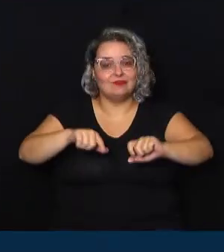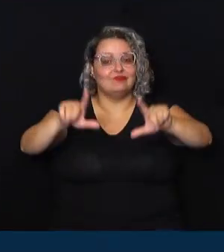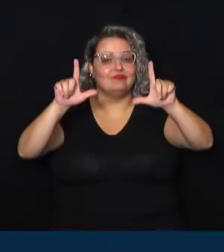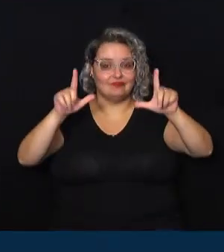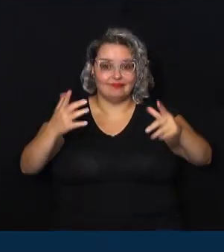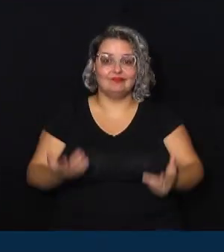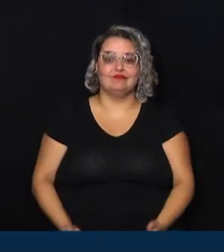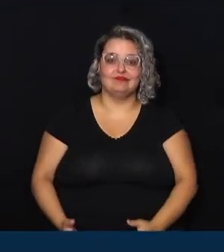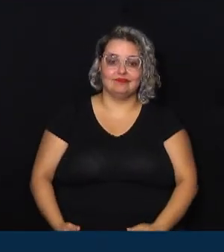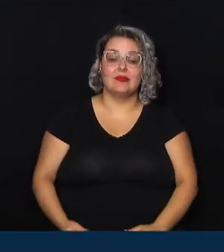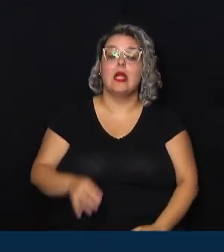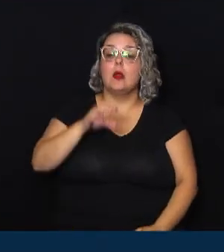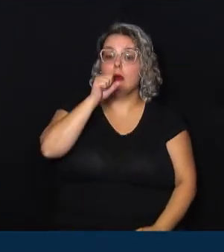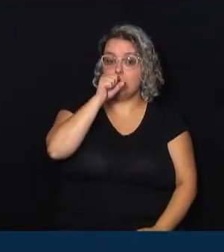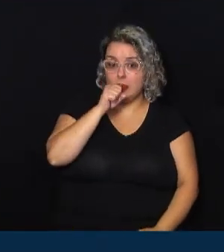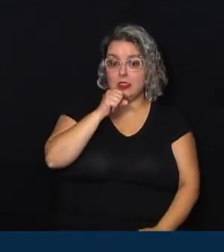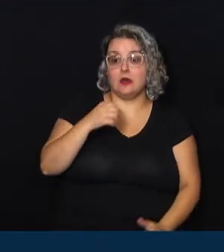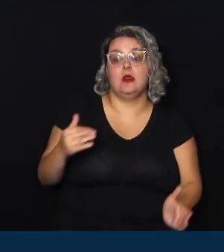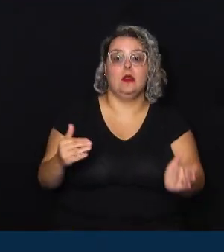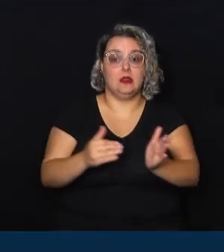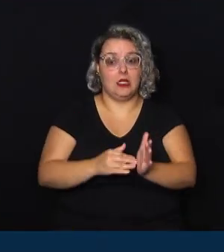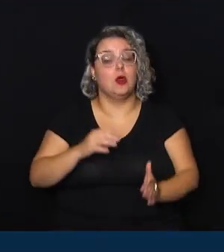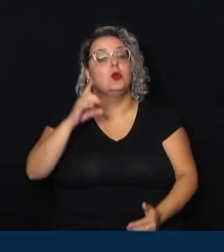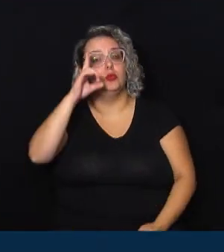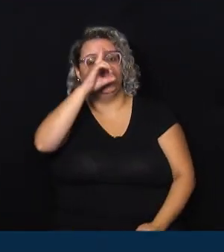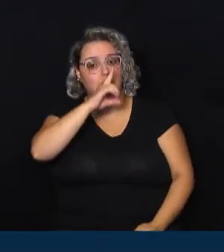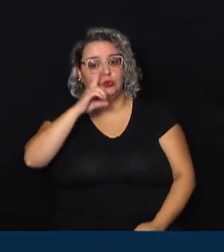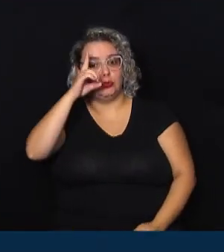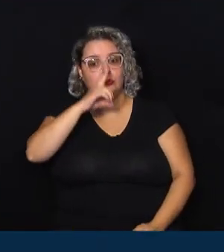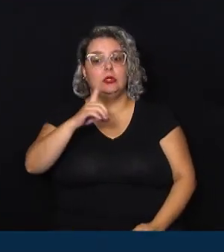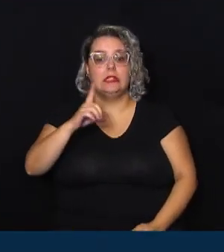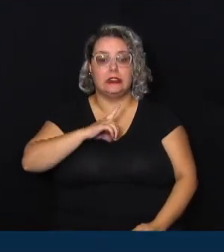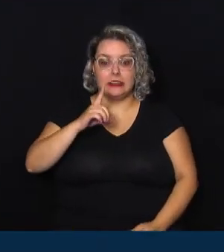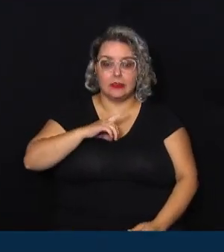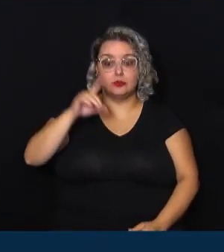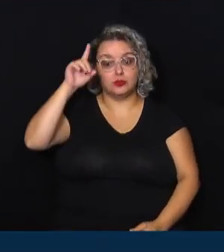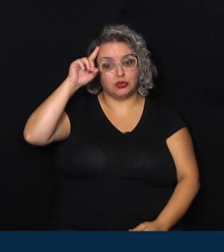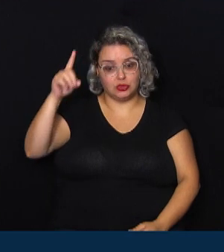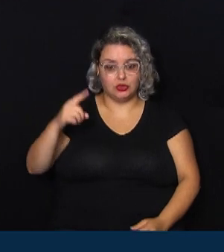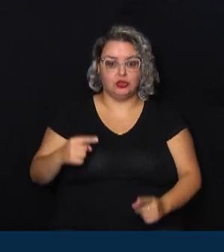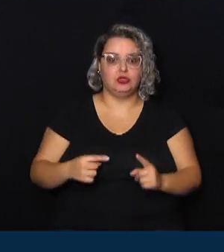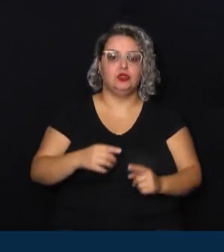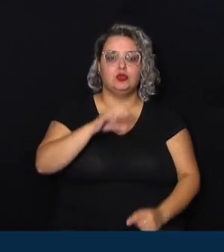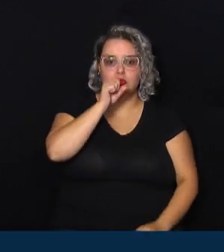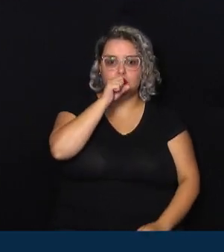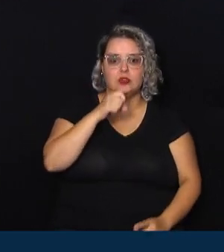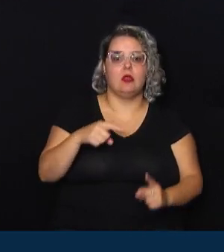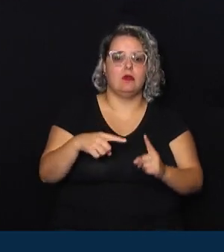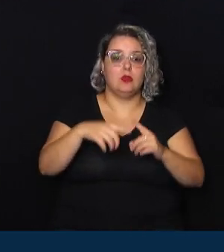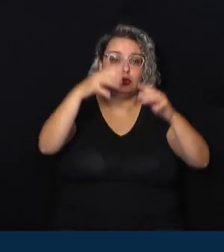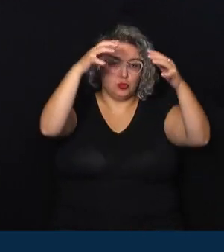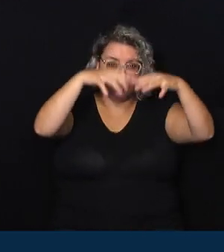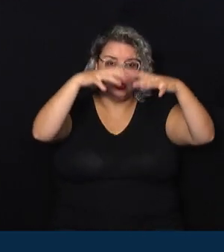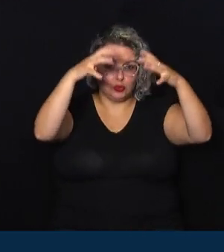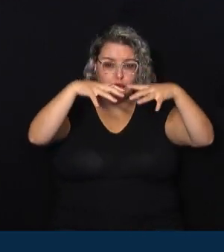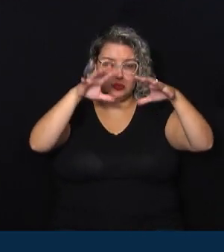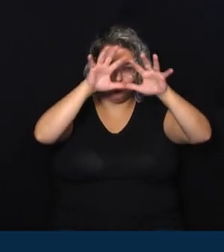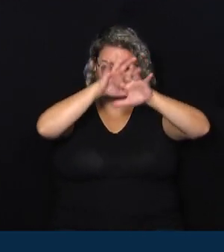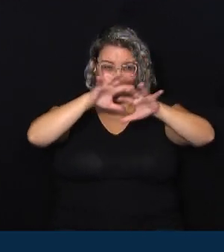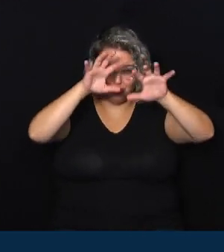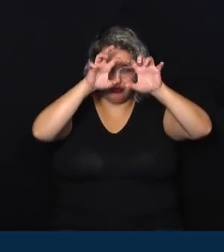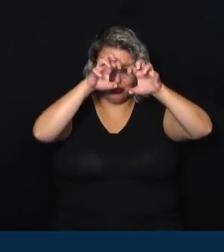então, tanto para o sábado quanto para o domingo, nós temos no sábado chuva com tempo